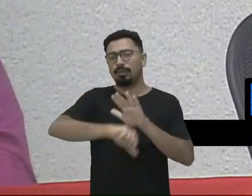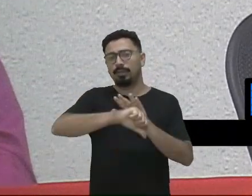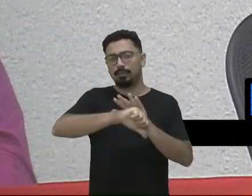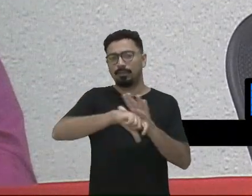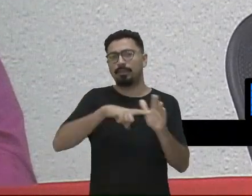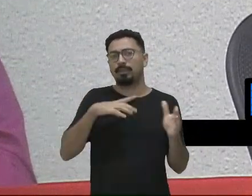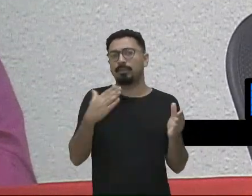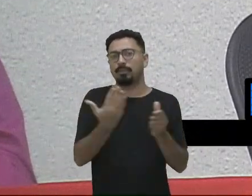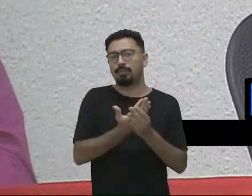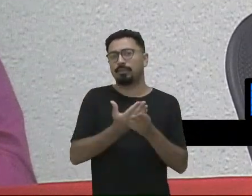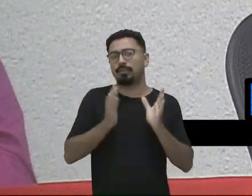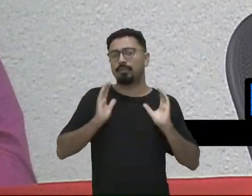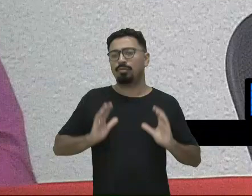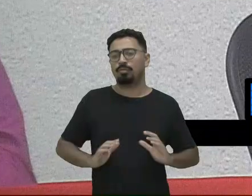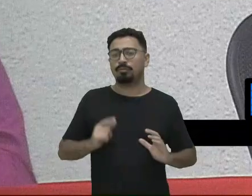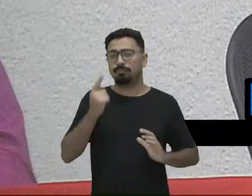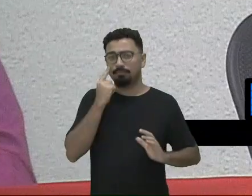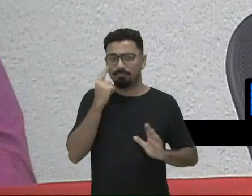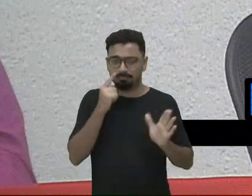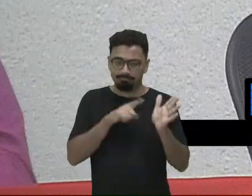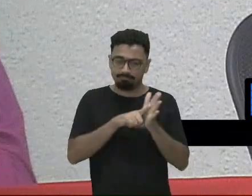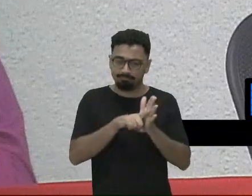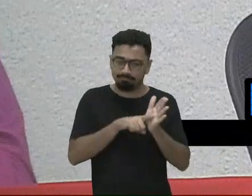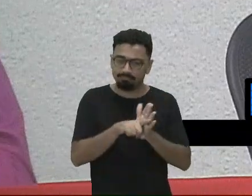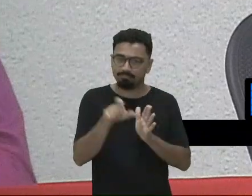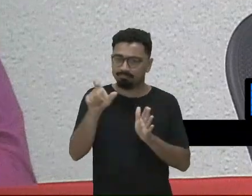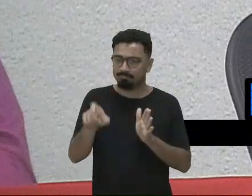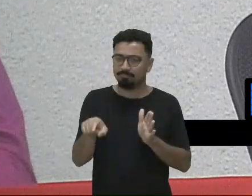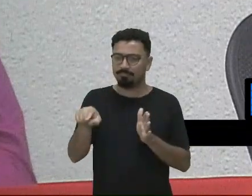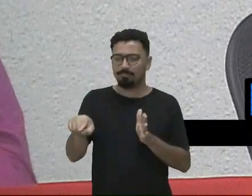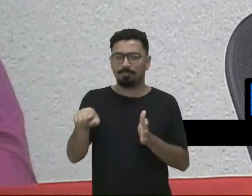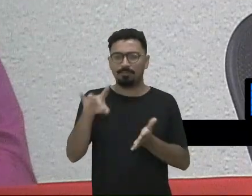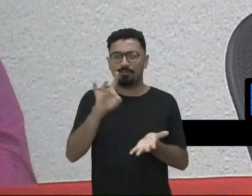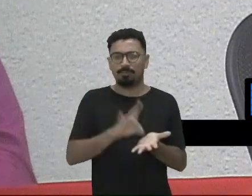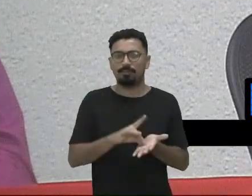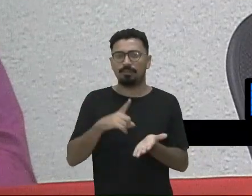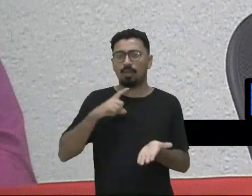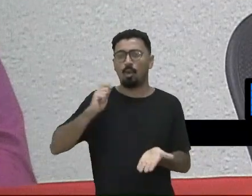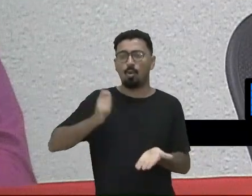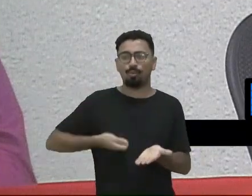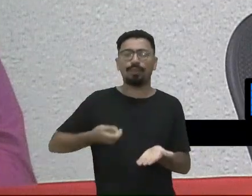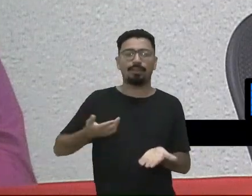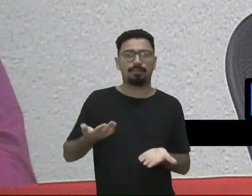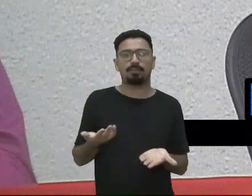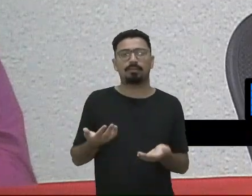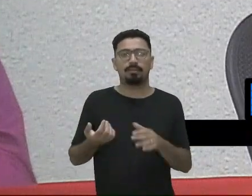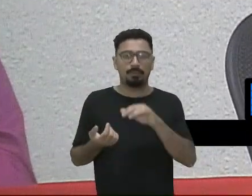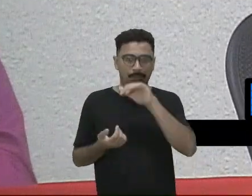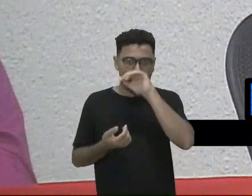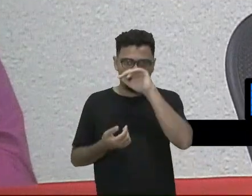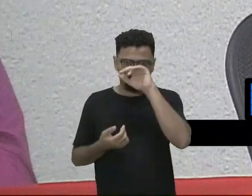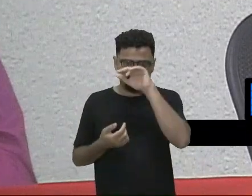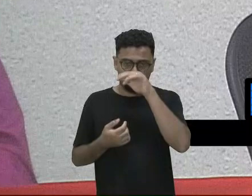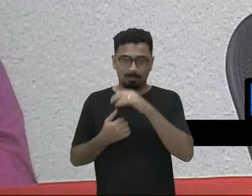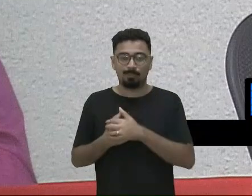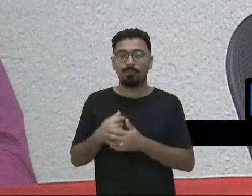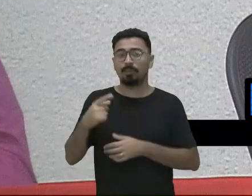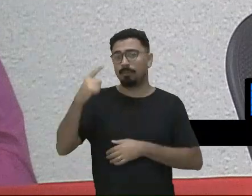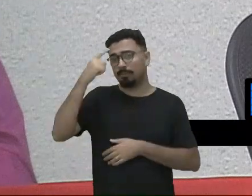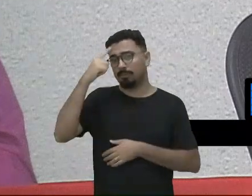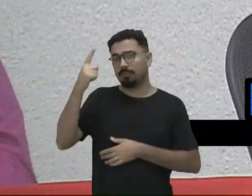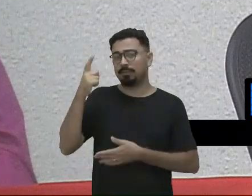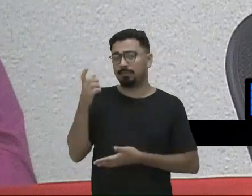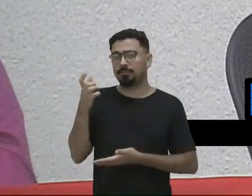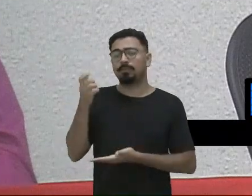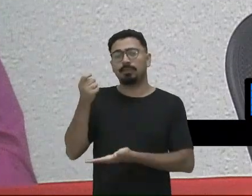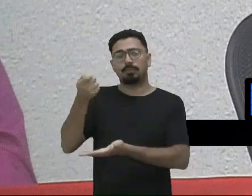Aquela conduta, ela vai ser apurada. Essa pessoa vai ou não ser condenada? quando se pensa numa questão de indenização ou